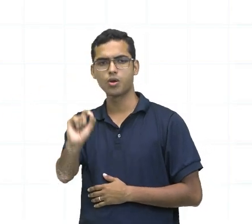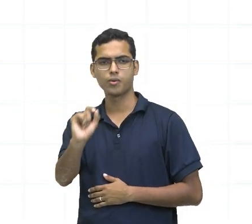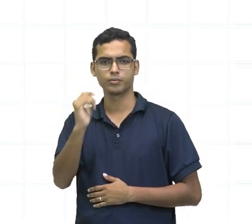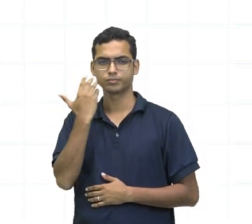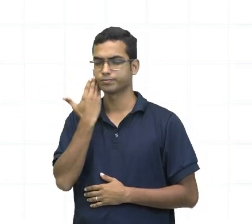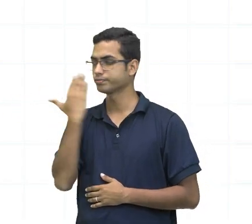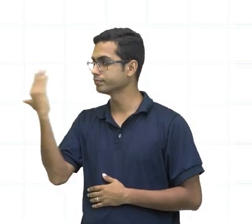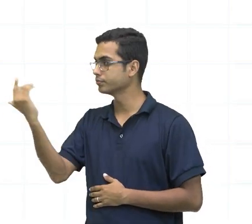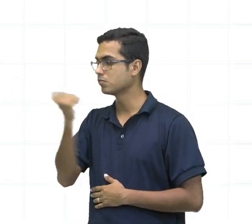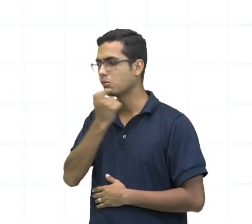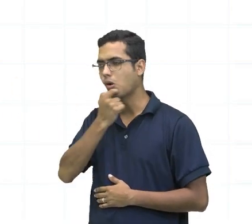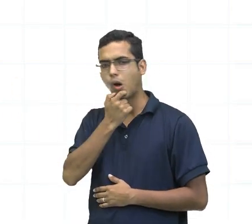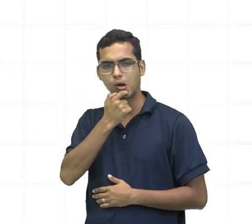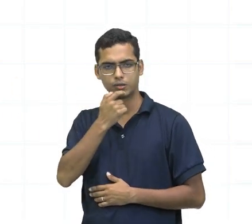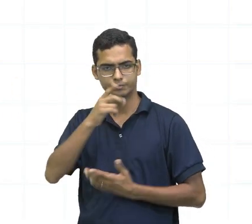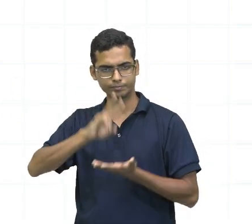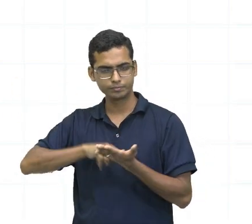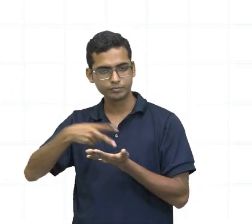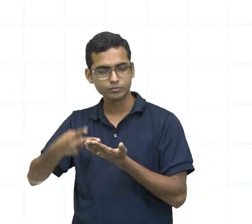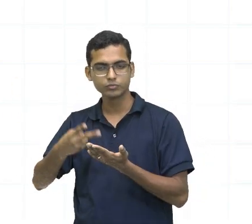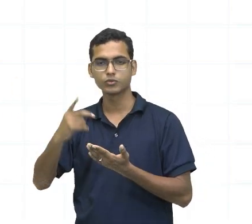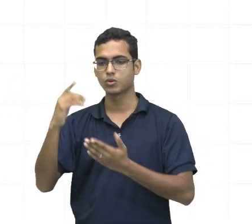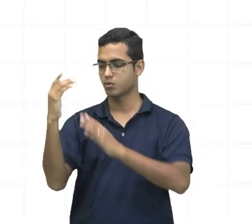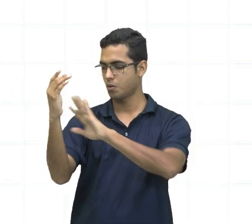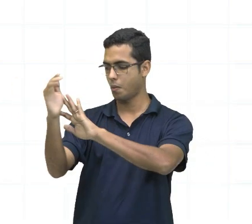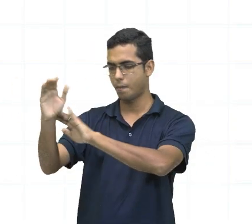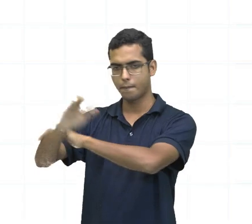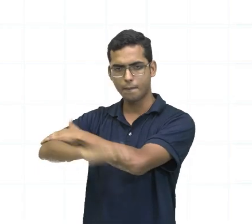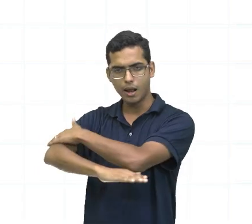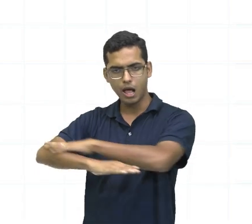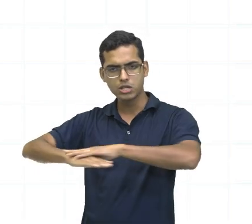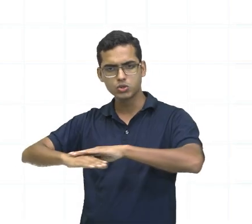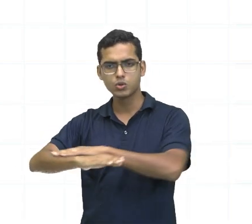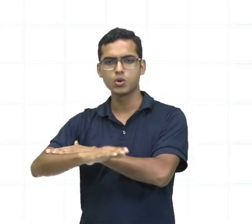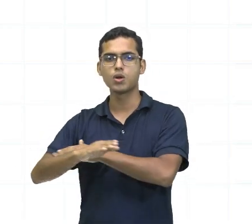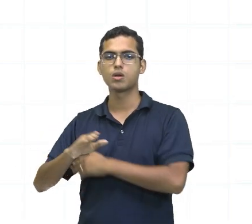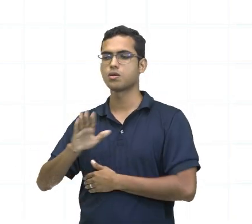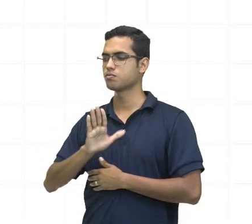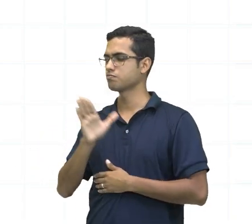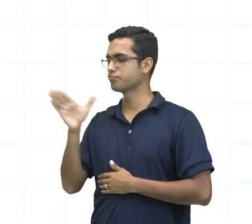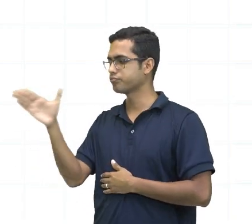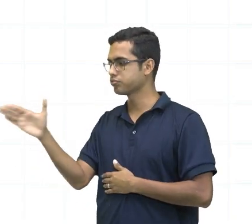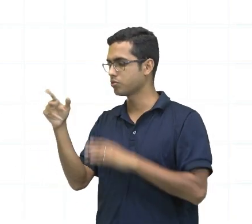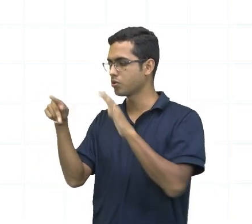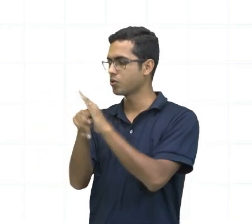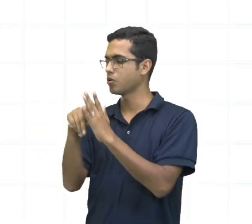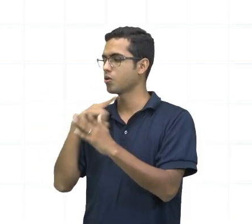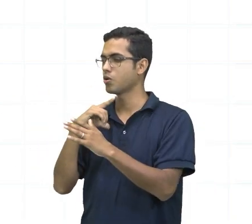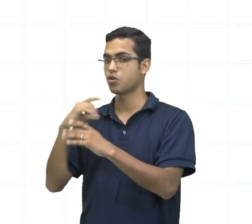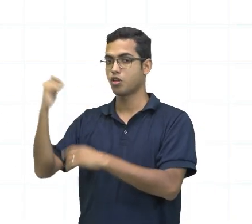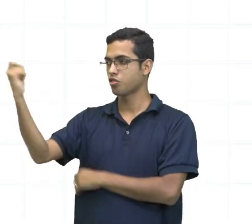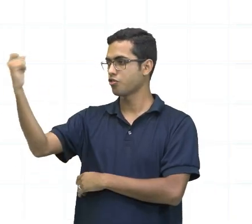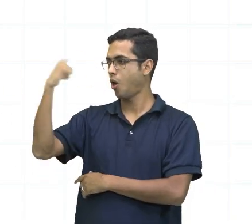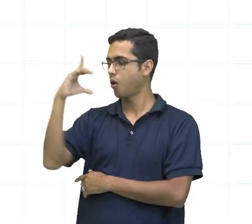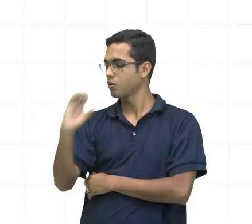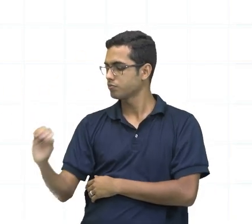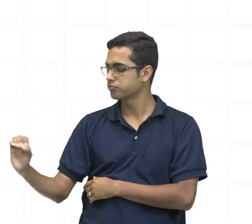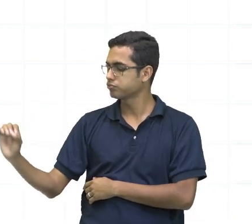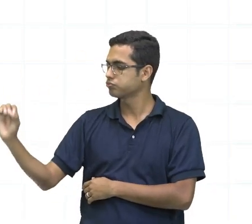appears. This is the east. Então, aponte seu braço direito para o lado onde o sol levanta, onde o sol aparece,